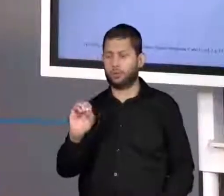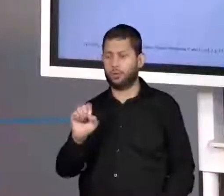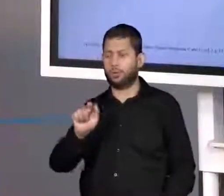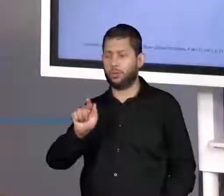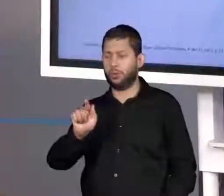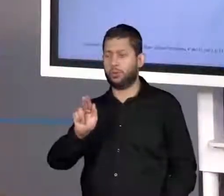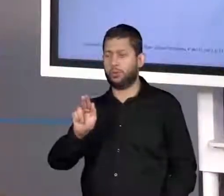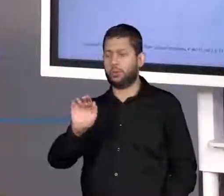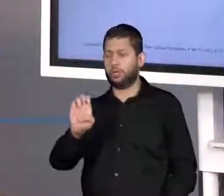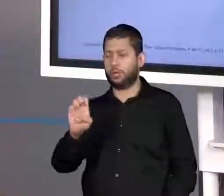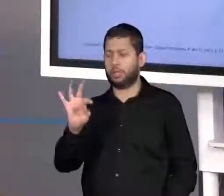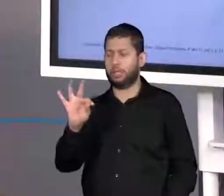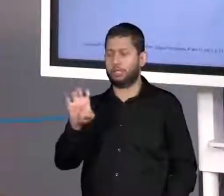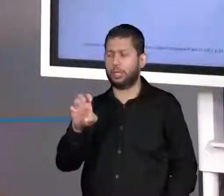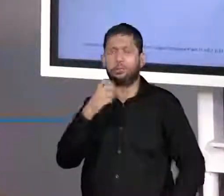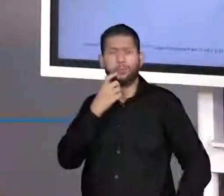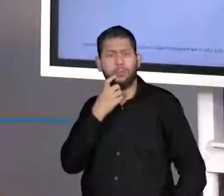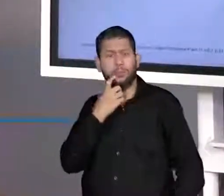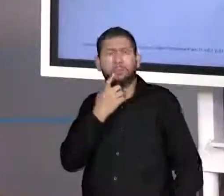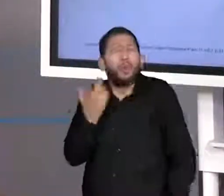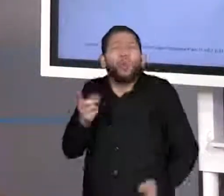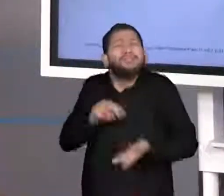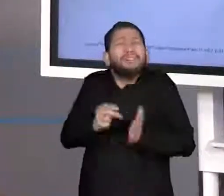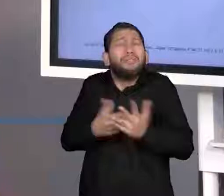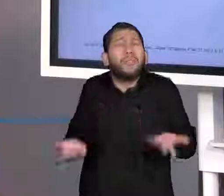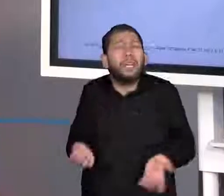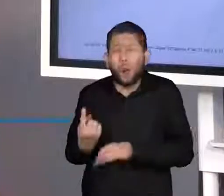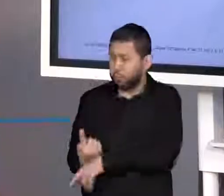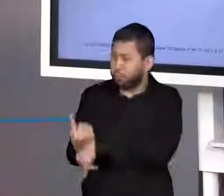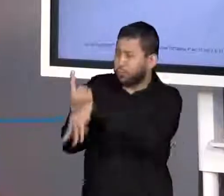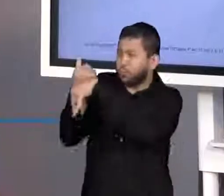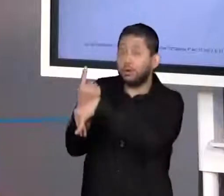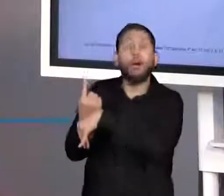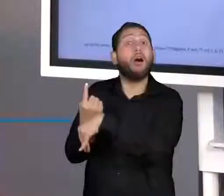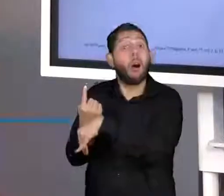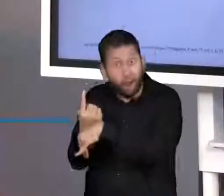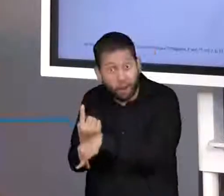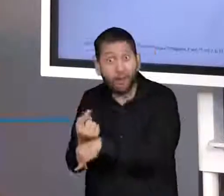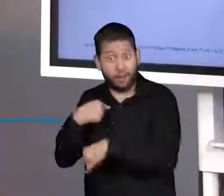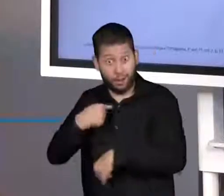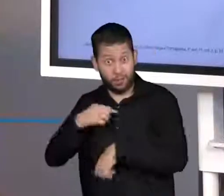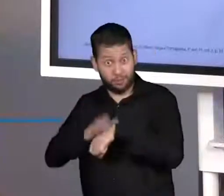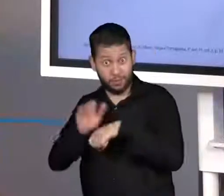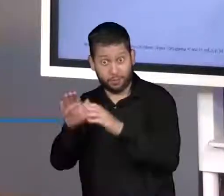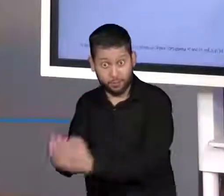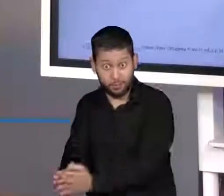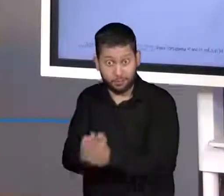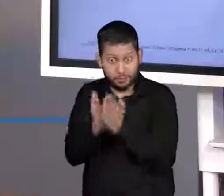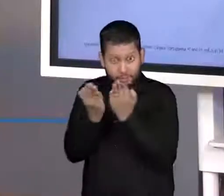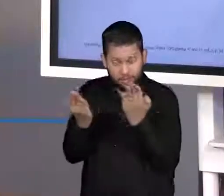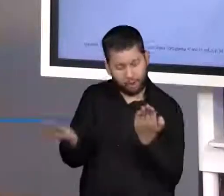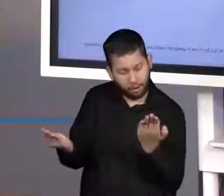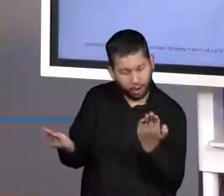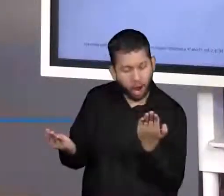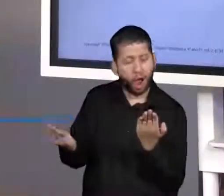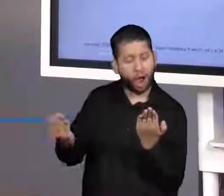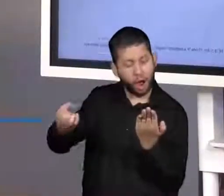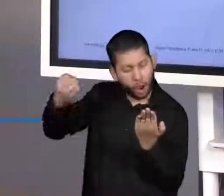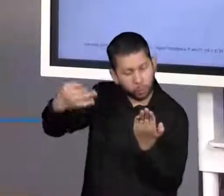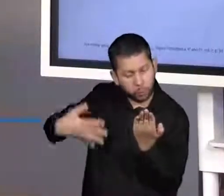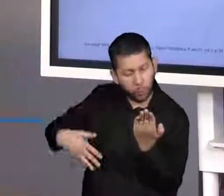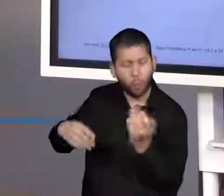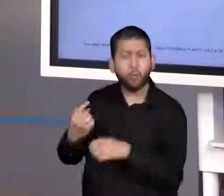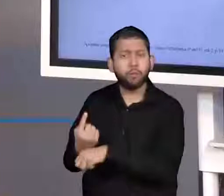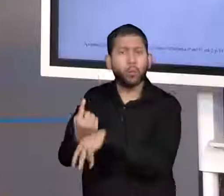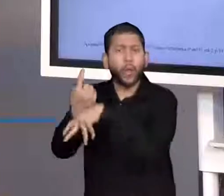um pouco aí do contexto, contextualizar, me mostrar o que é um foguete. Então, hoje nós